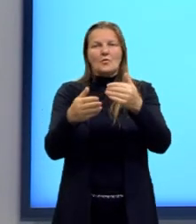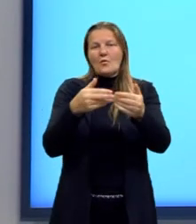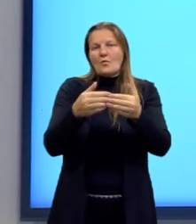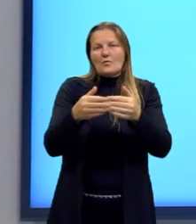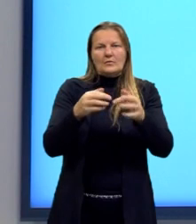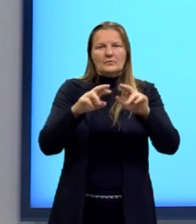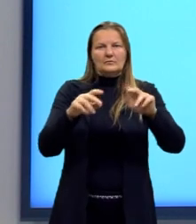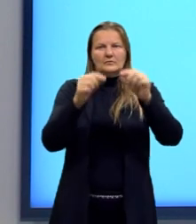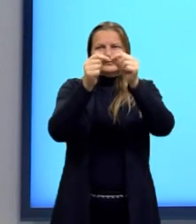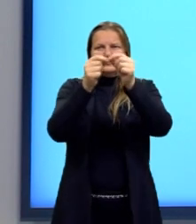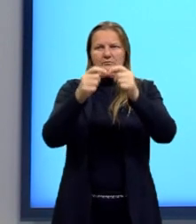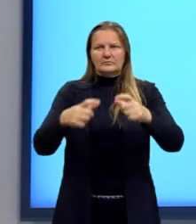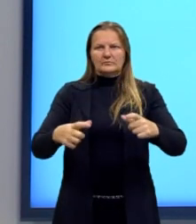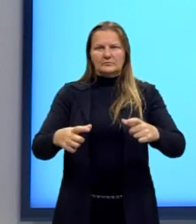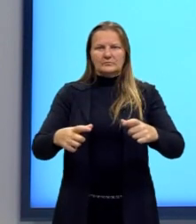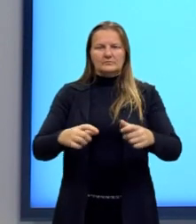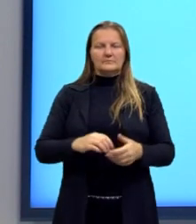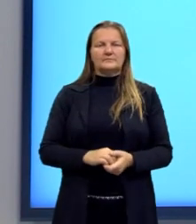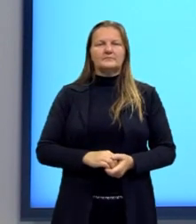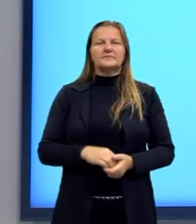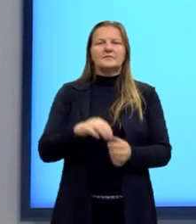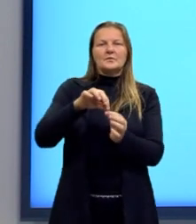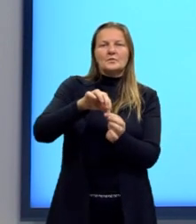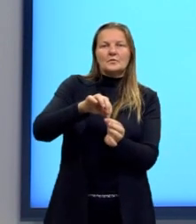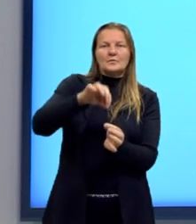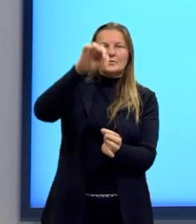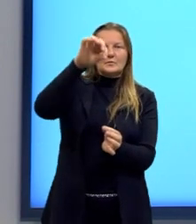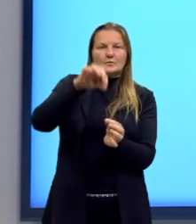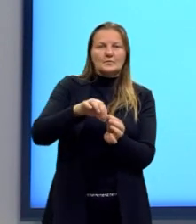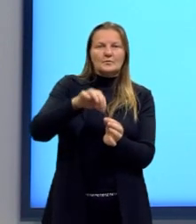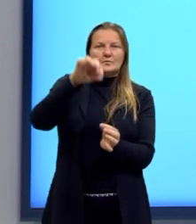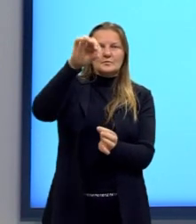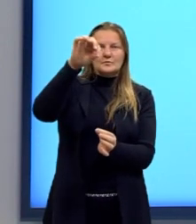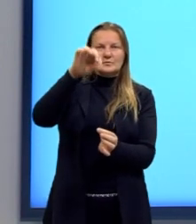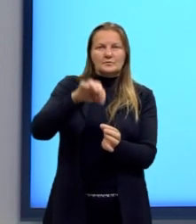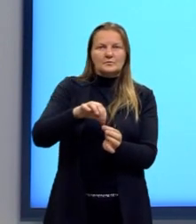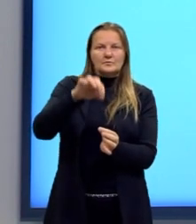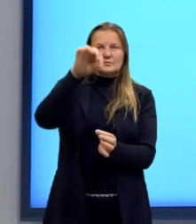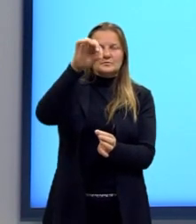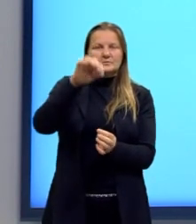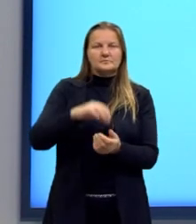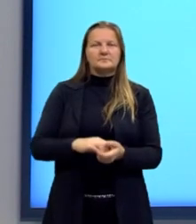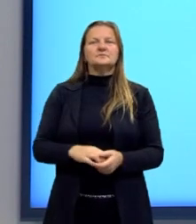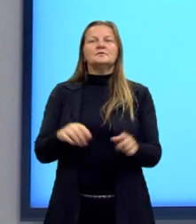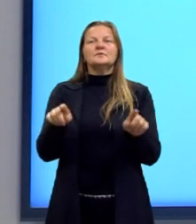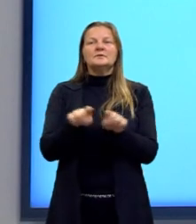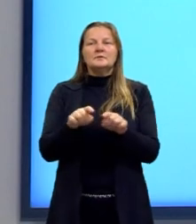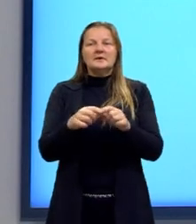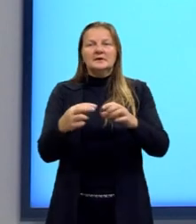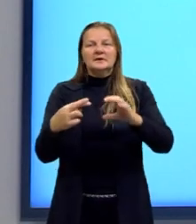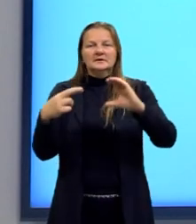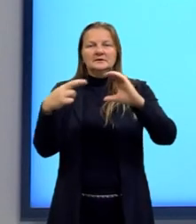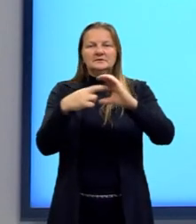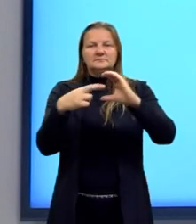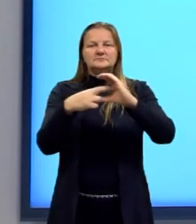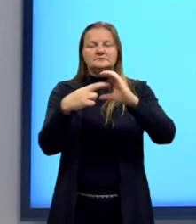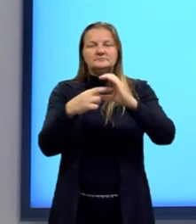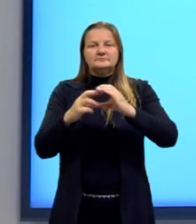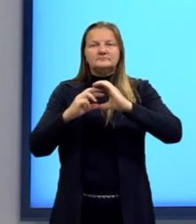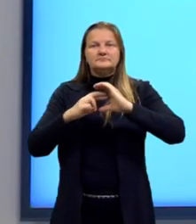qualquer temos aqui o eixo que mostrei para vocês alto é do nosso cone e o raio R